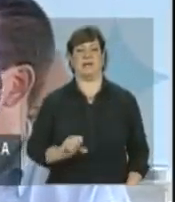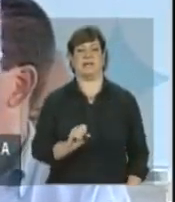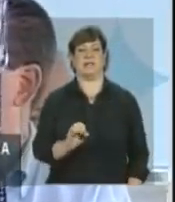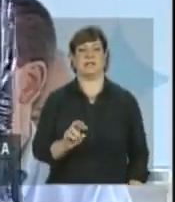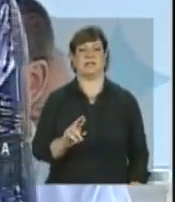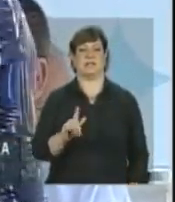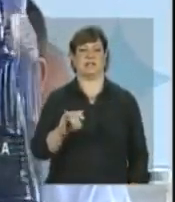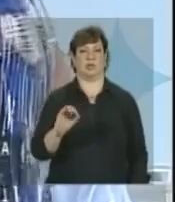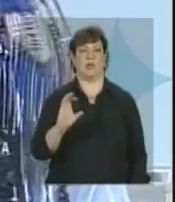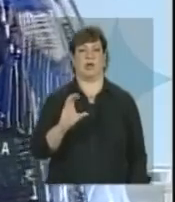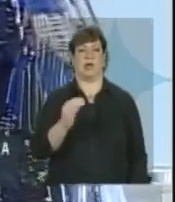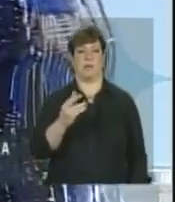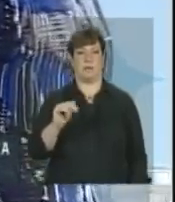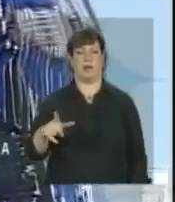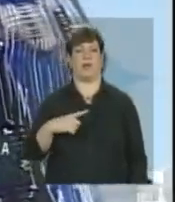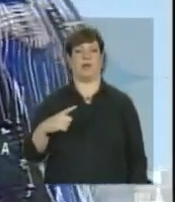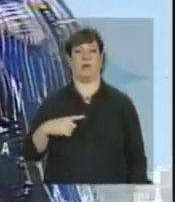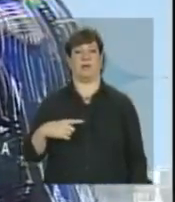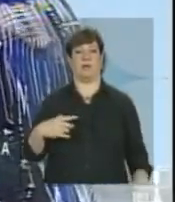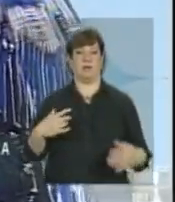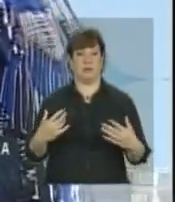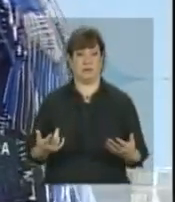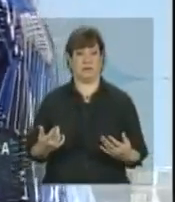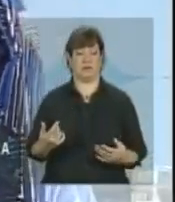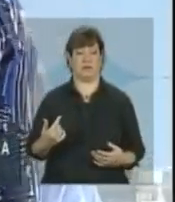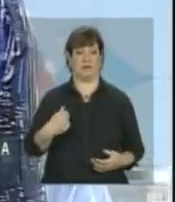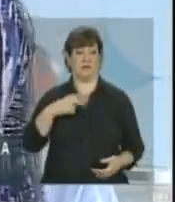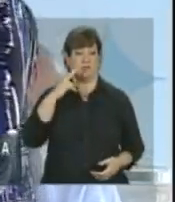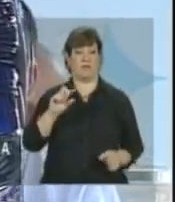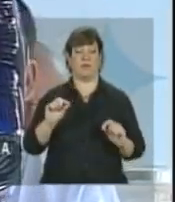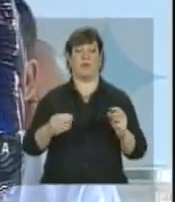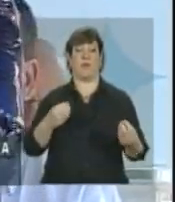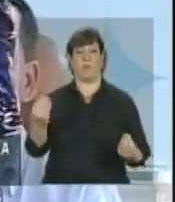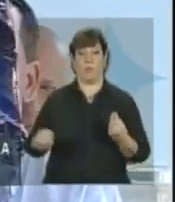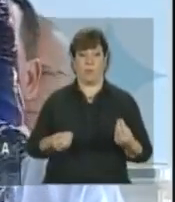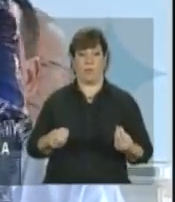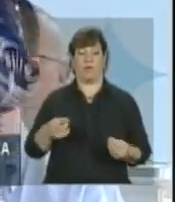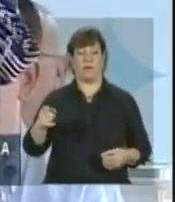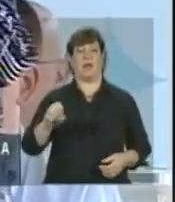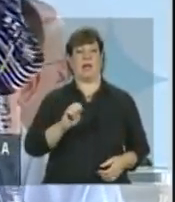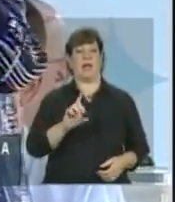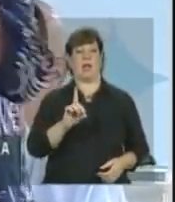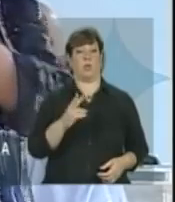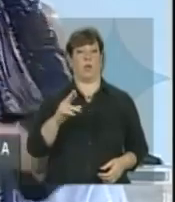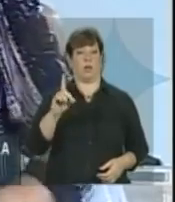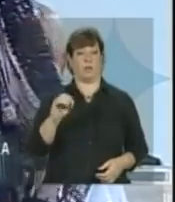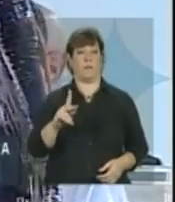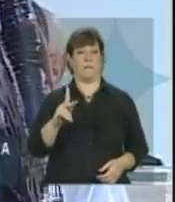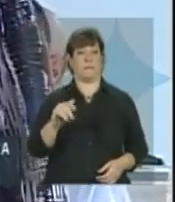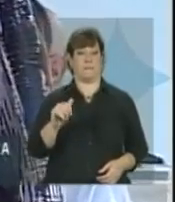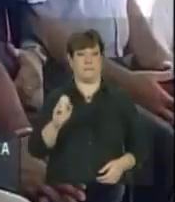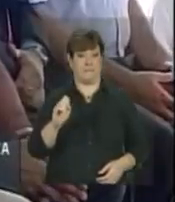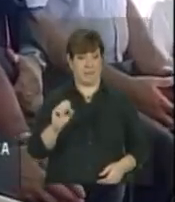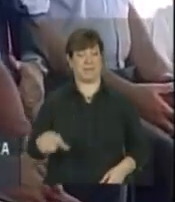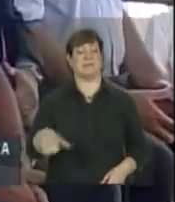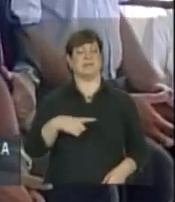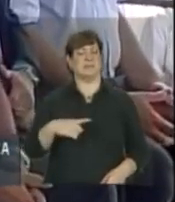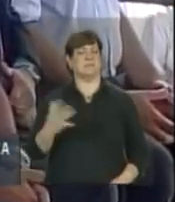E olhamos e vimos que o Eduardo Paes seria outra extraordinária